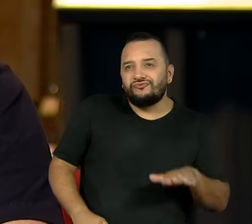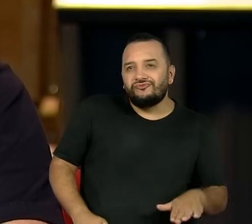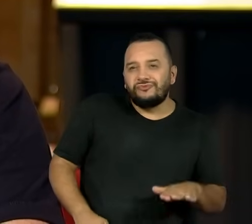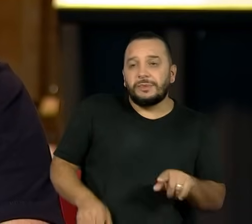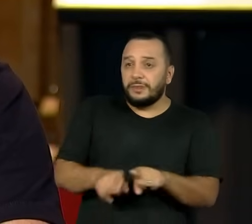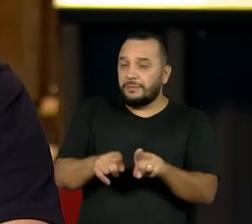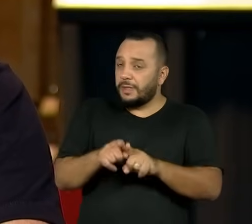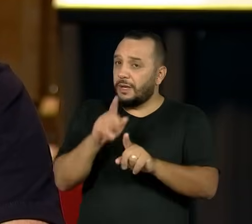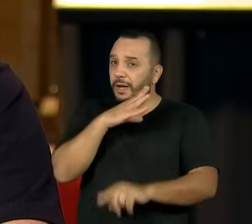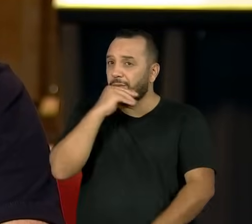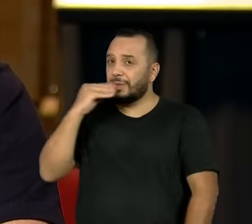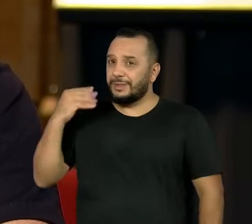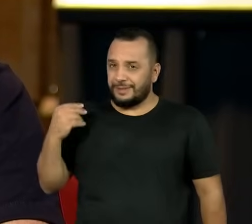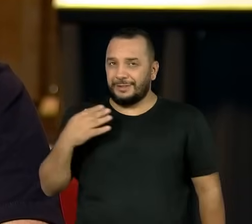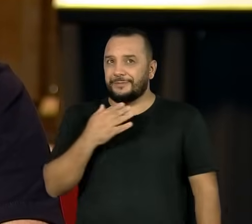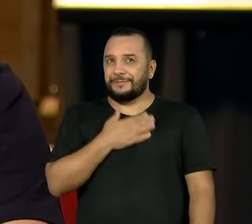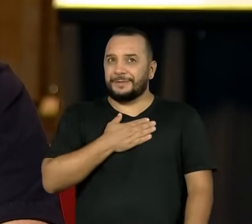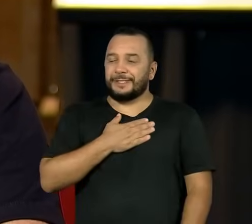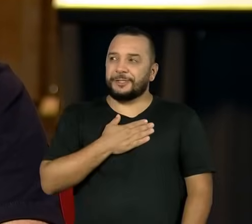muito